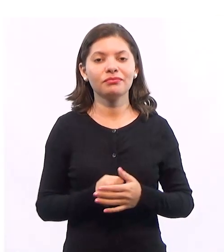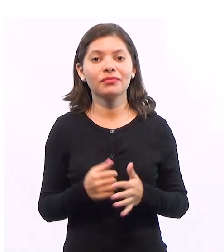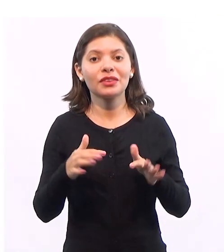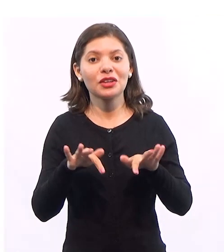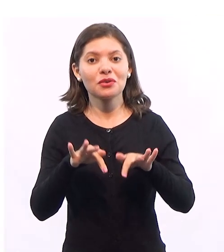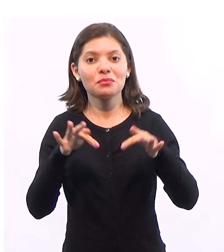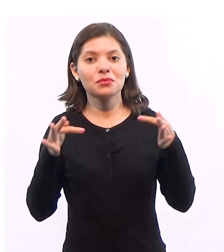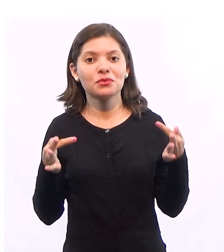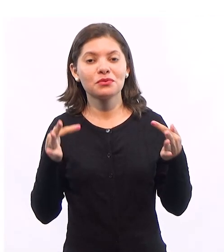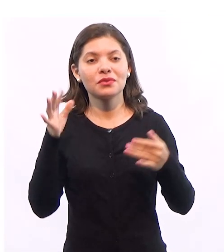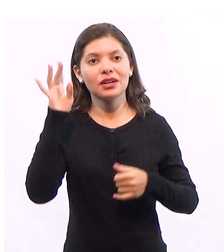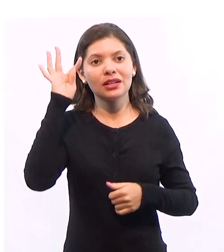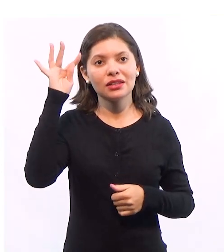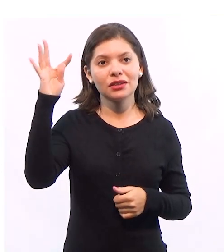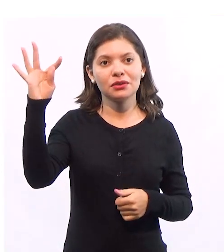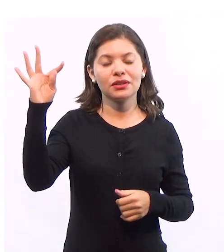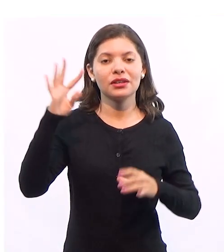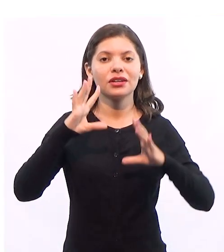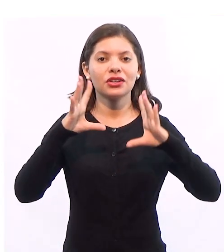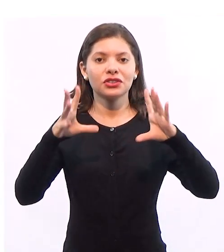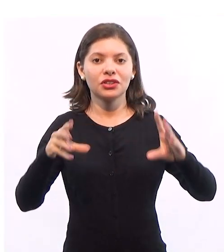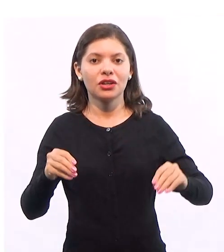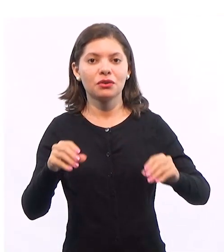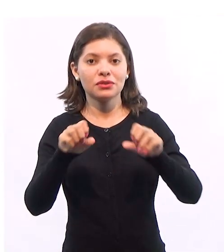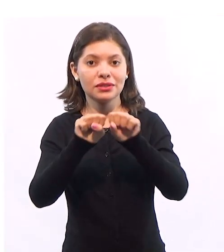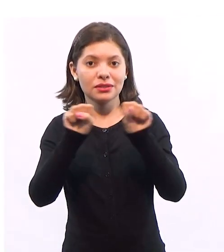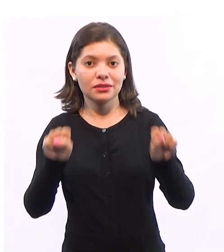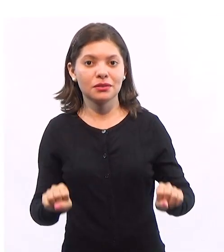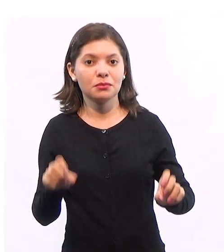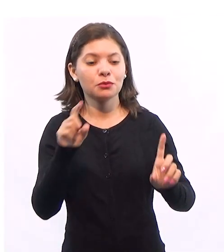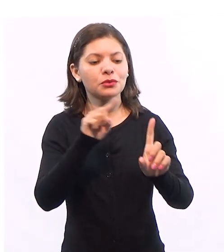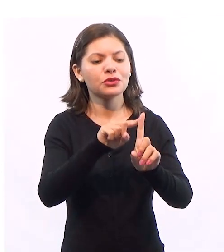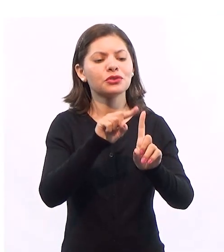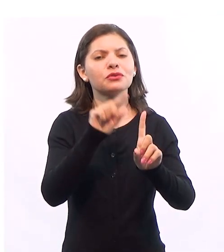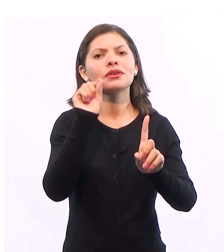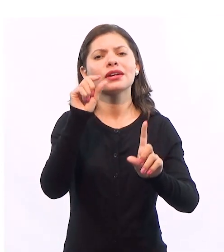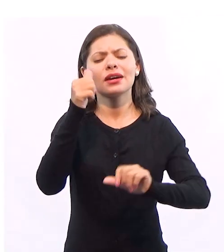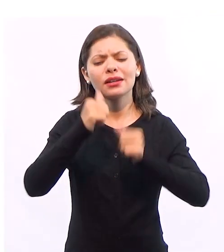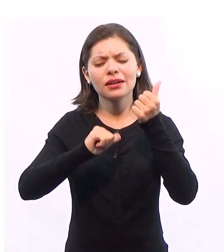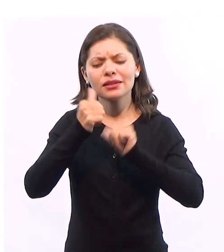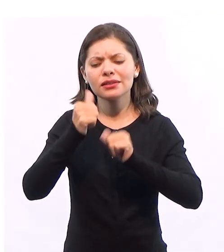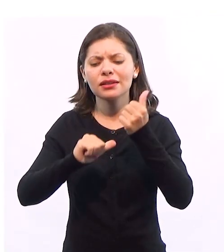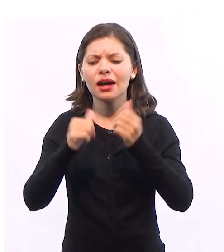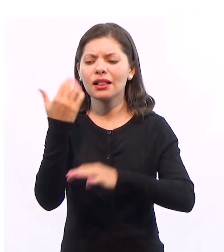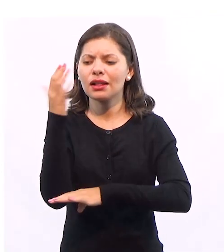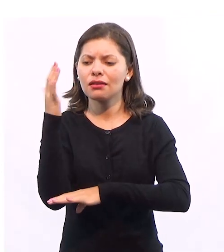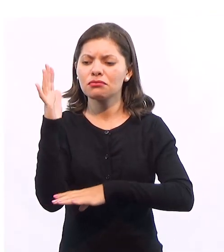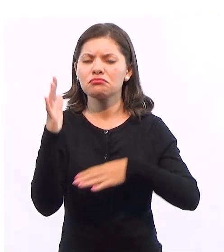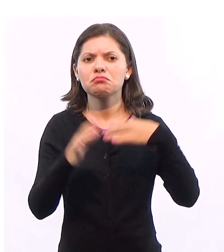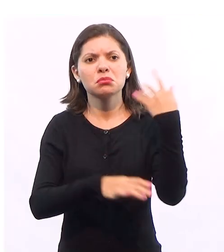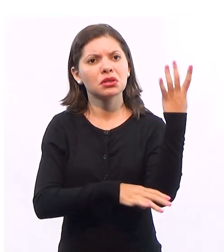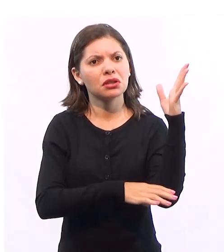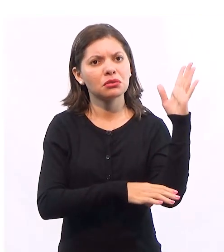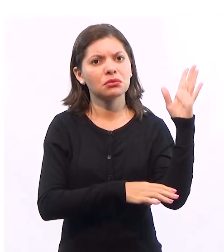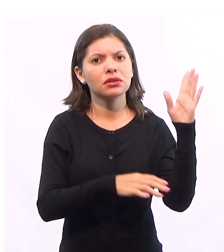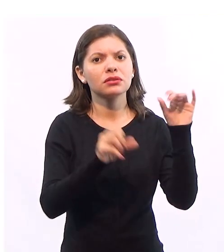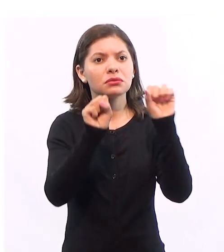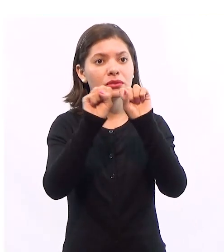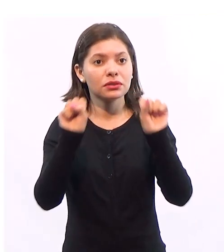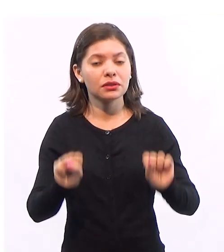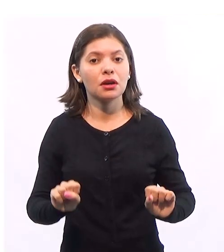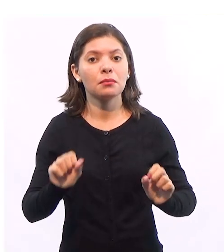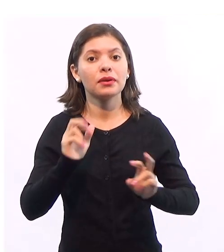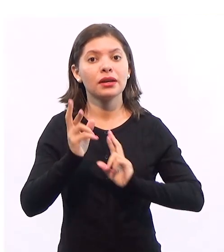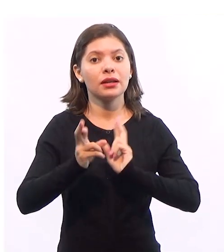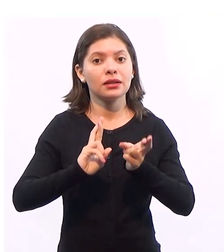importante. Por fim, a teoria geral de sistemas, ela tem por objetivo analisar a natureza dos sistemas e a inter-relação